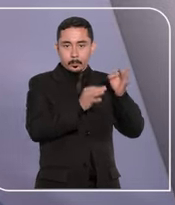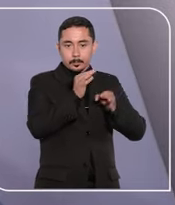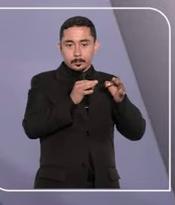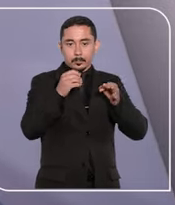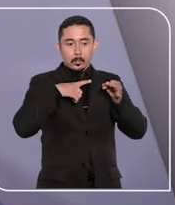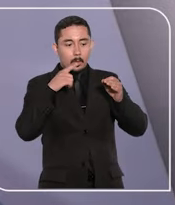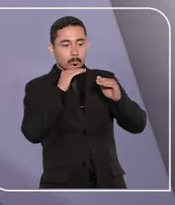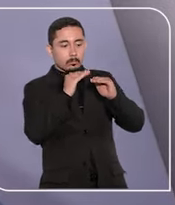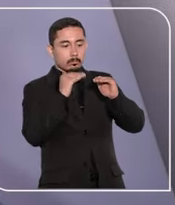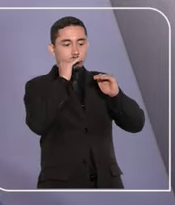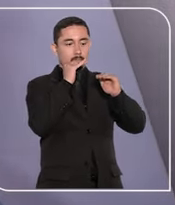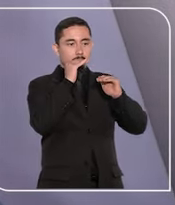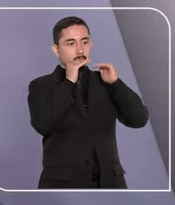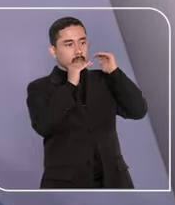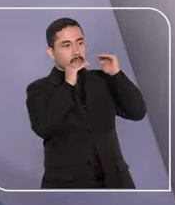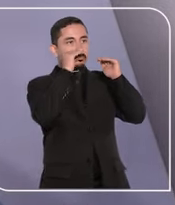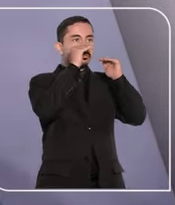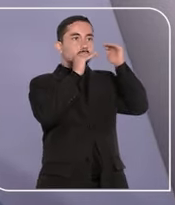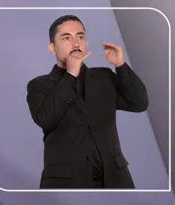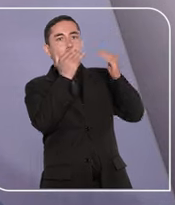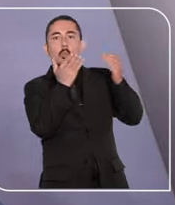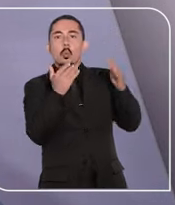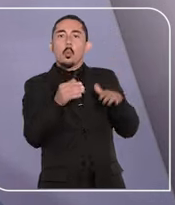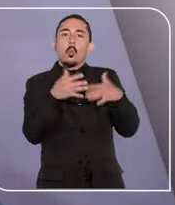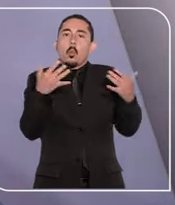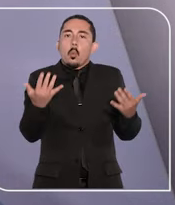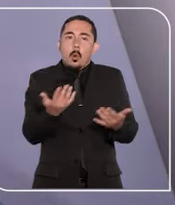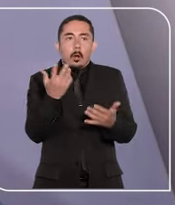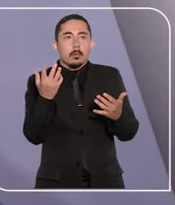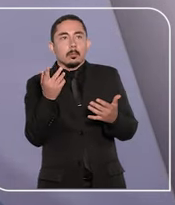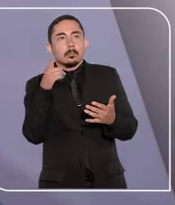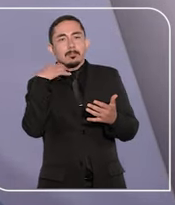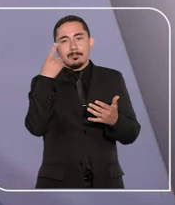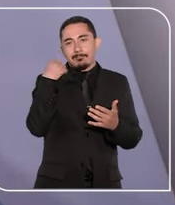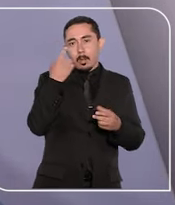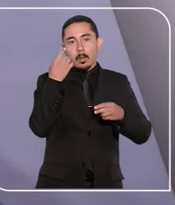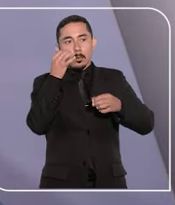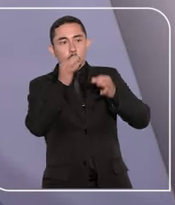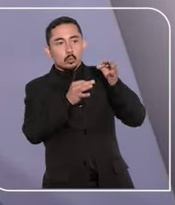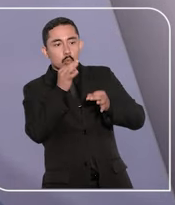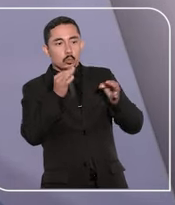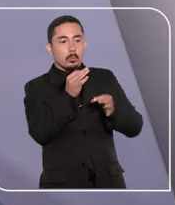magistrado, advogado, enfim, promotor de justiça, defensor?